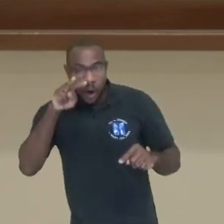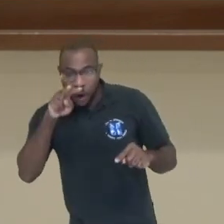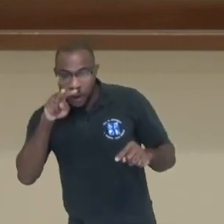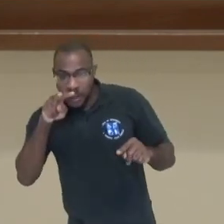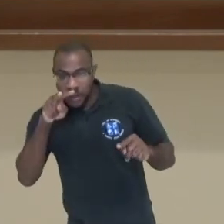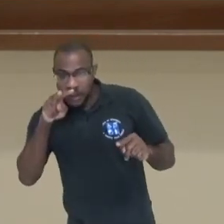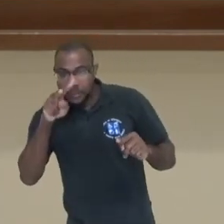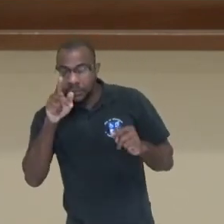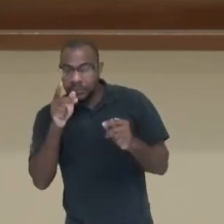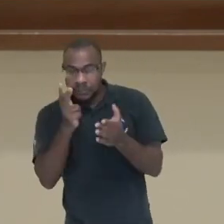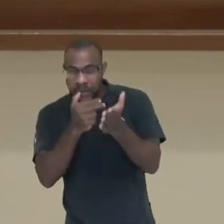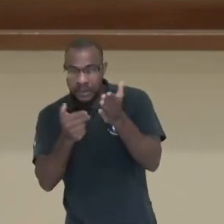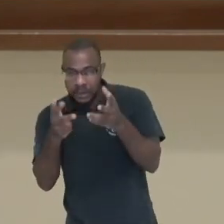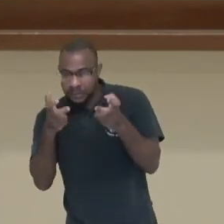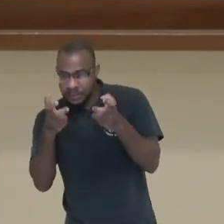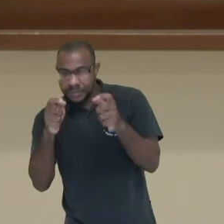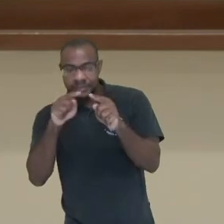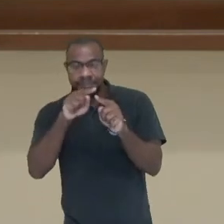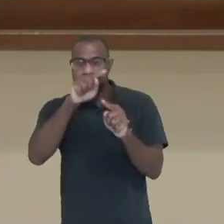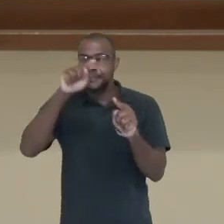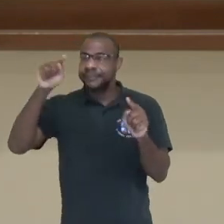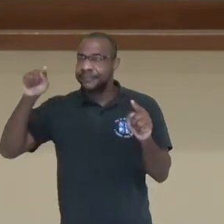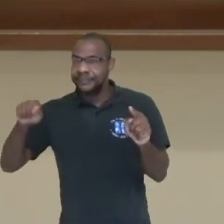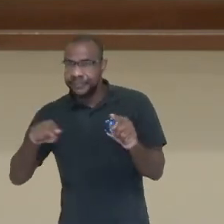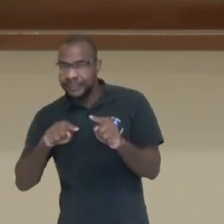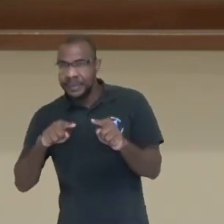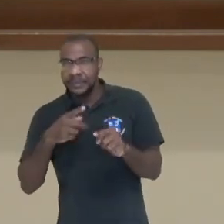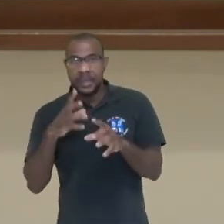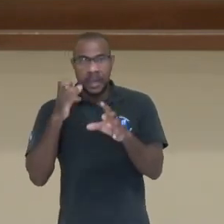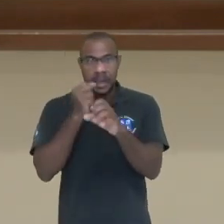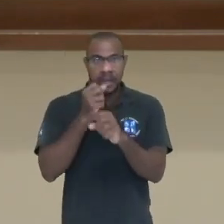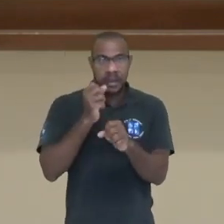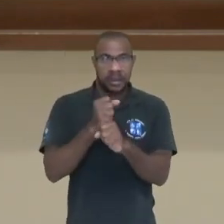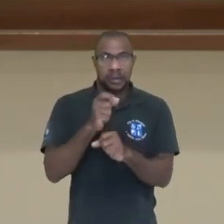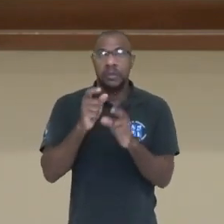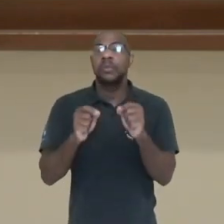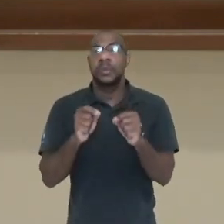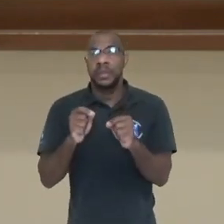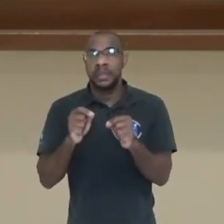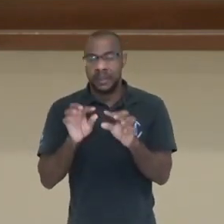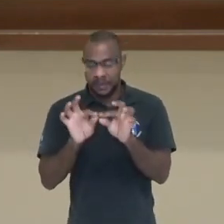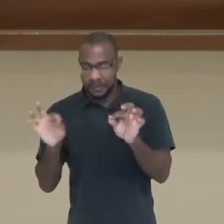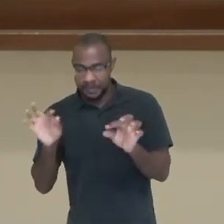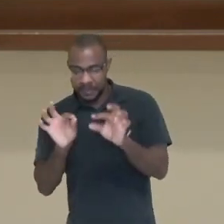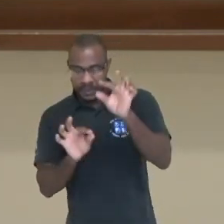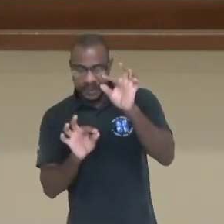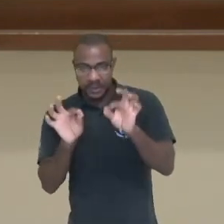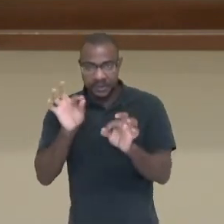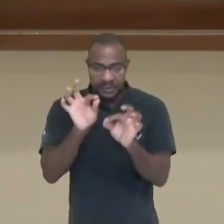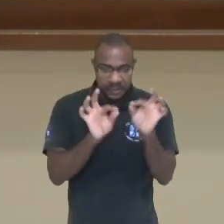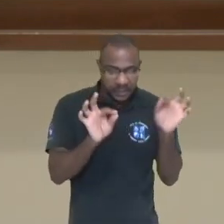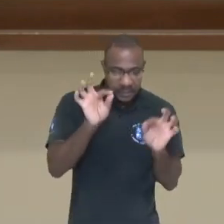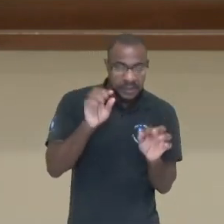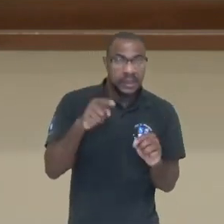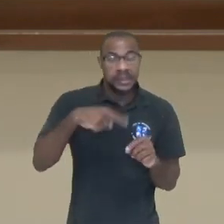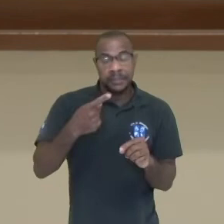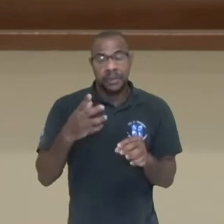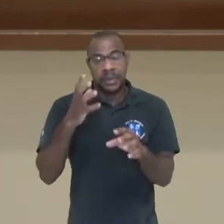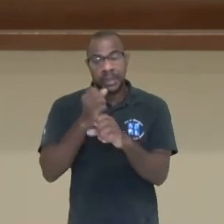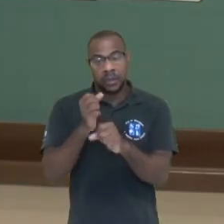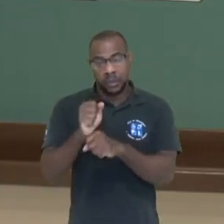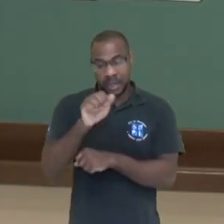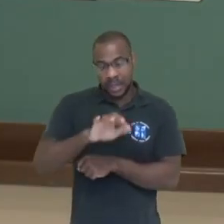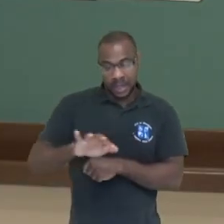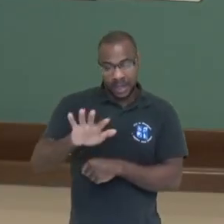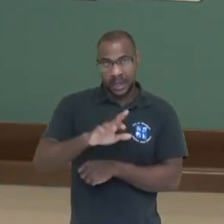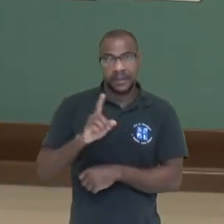determina as medidas dos lados desse retângulo e por último calcula a sua área. Então vamos lá. Eu